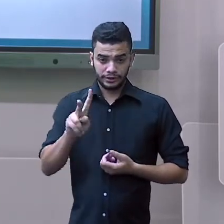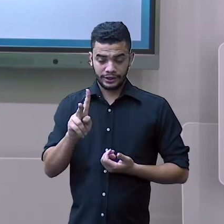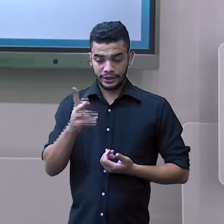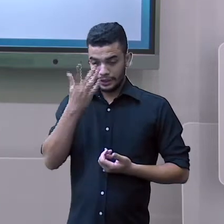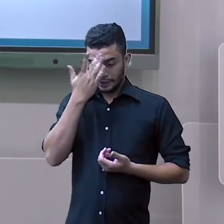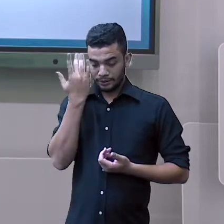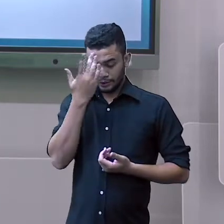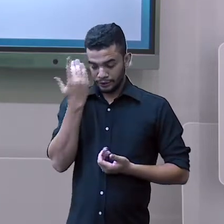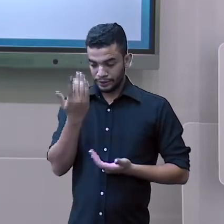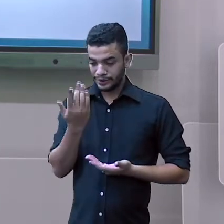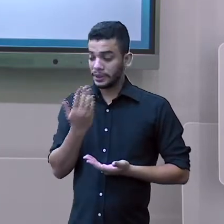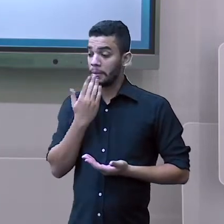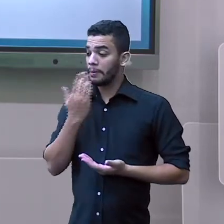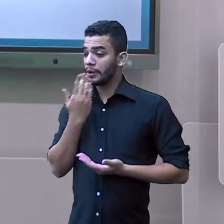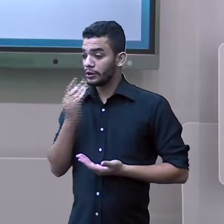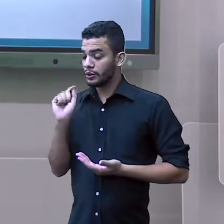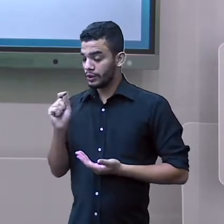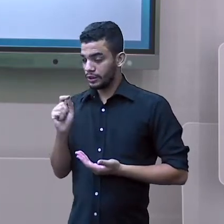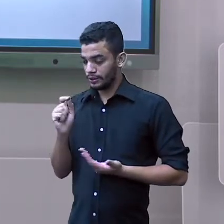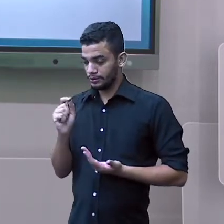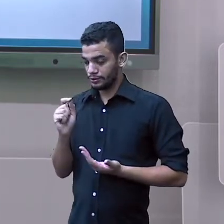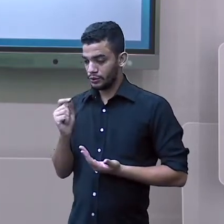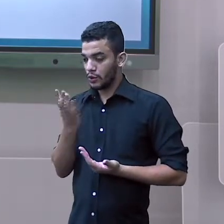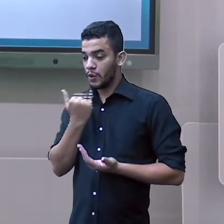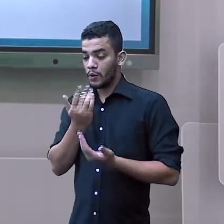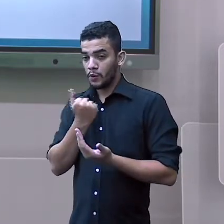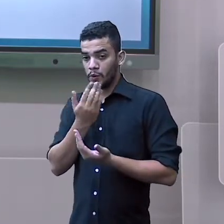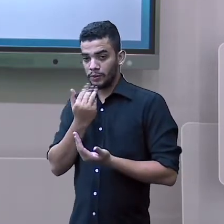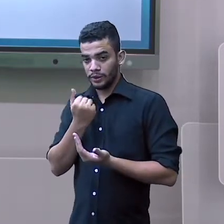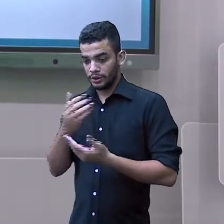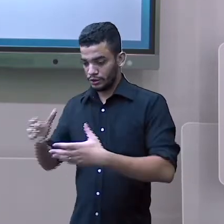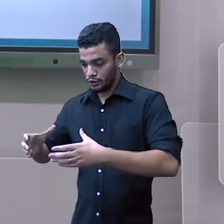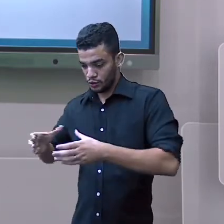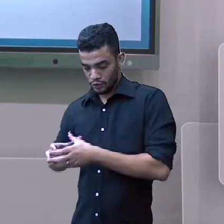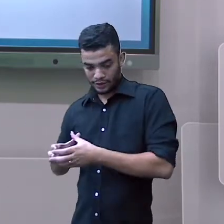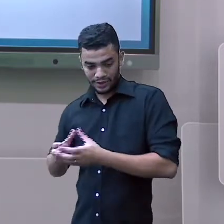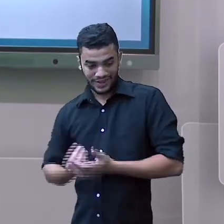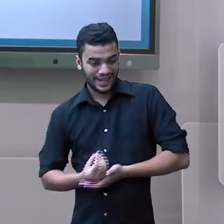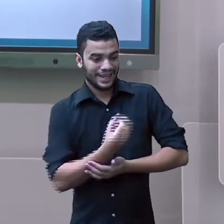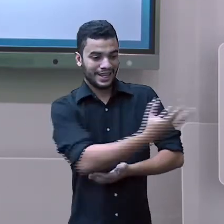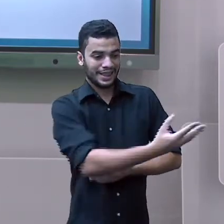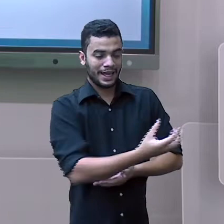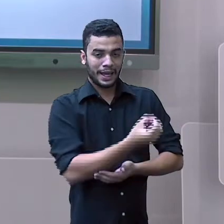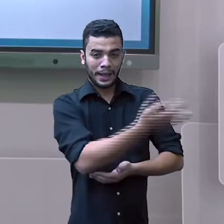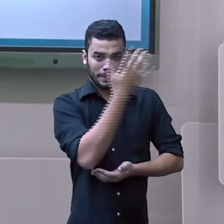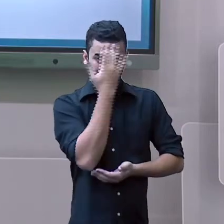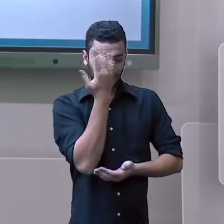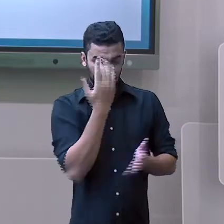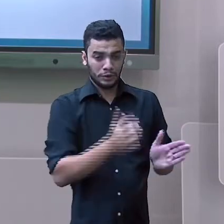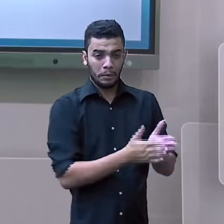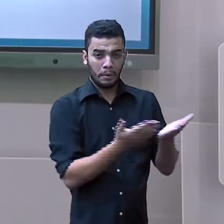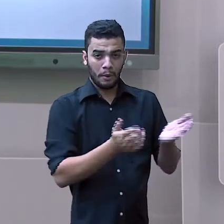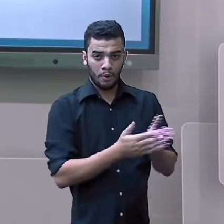alimento muitas vezes para as pessoas que estão em condição de moradores de rua.